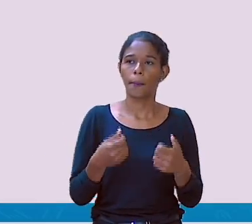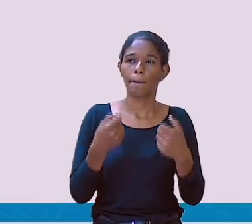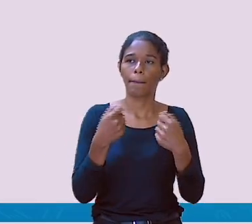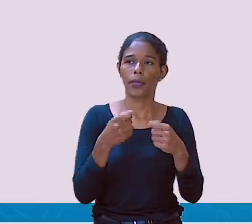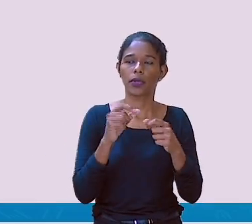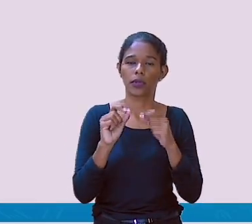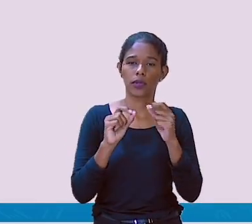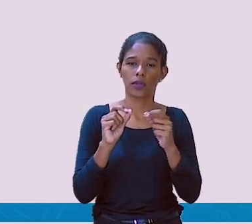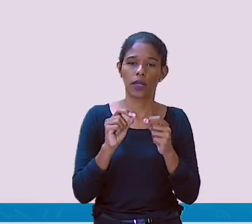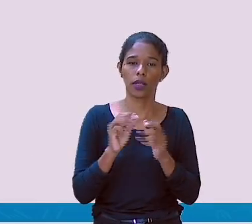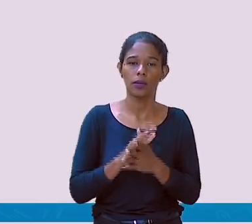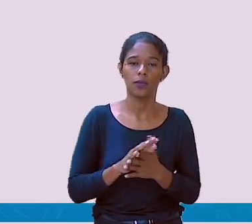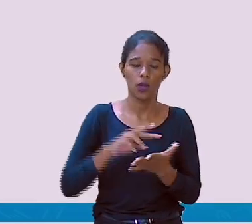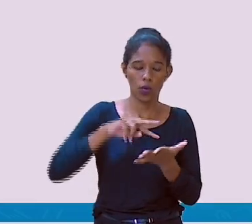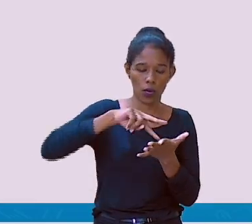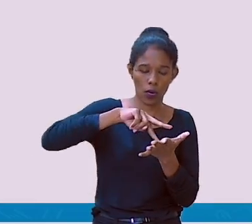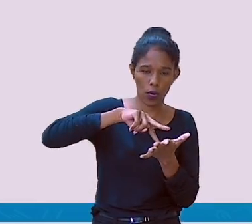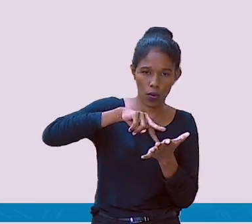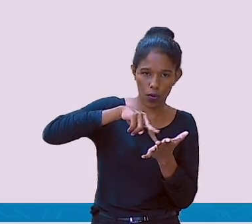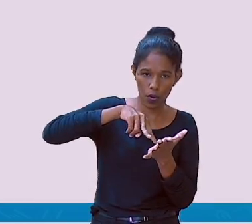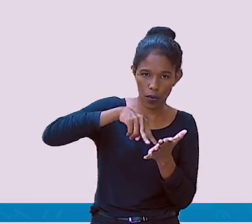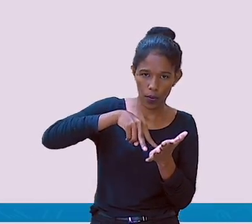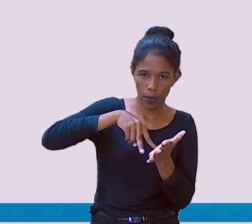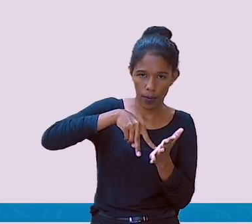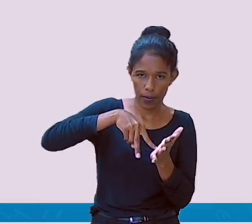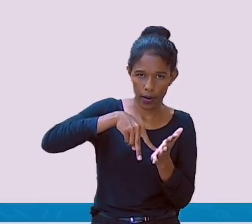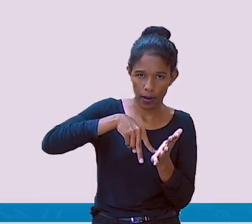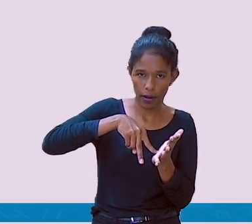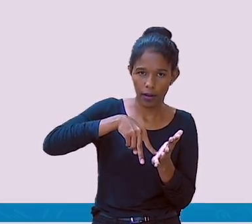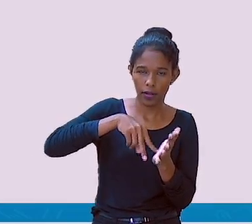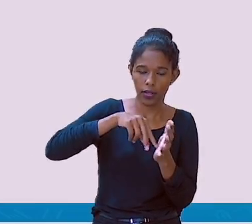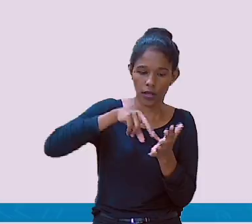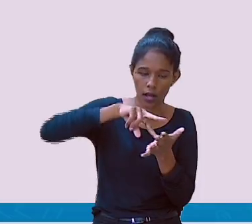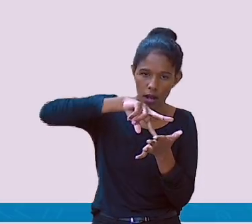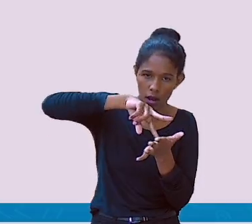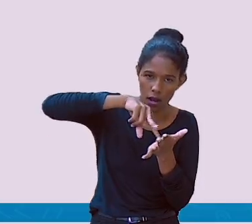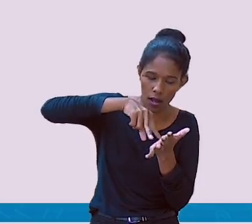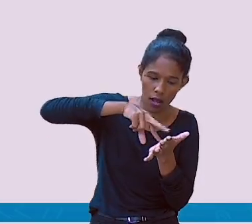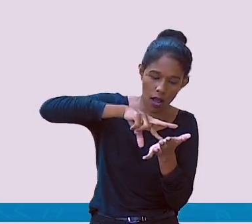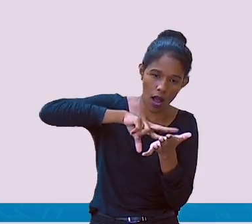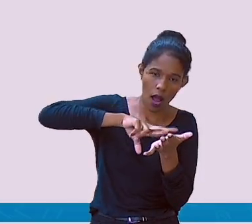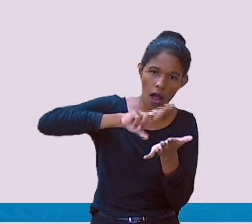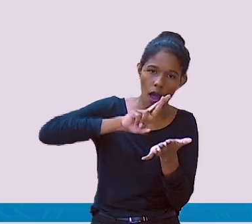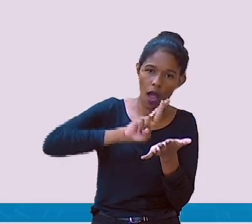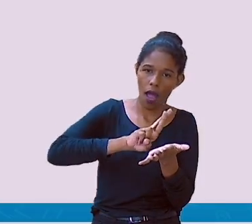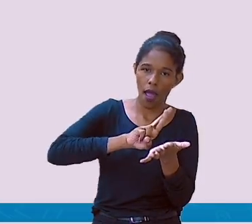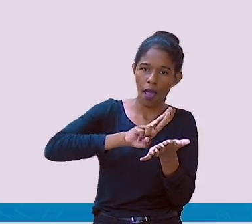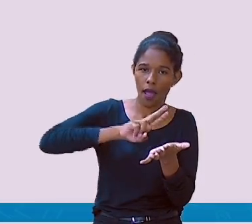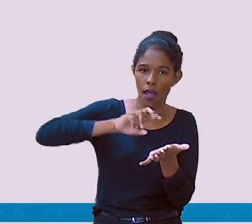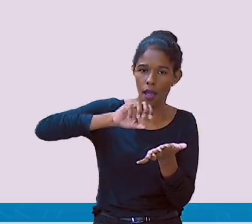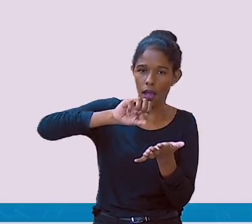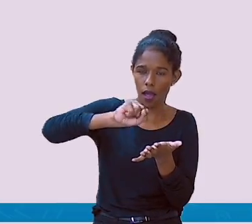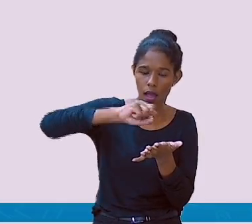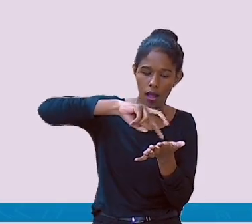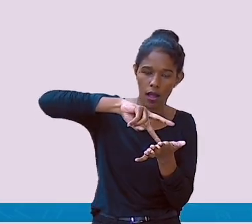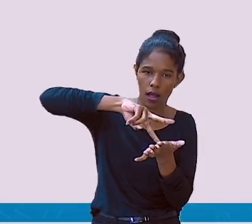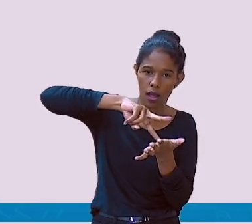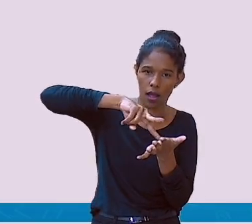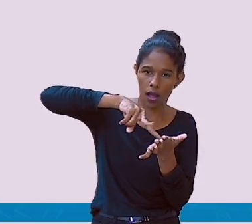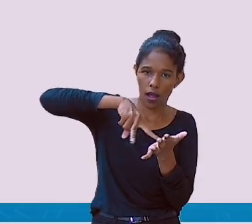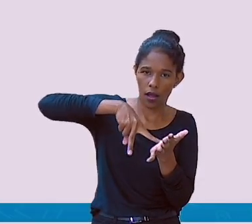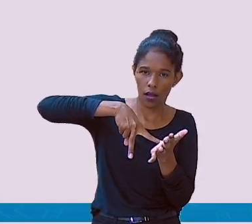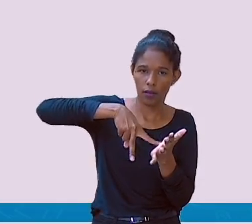medida RS, como mostra a figura abaixo, e transportamos